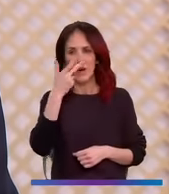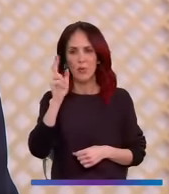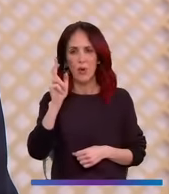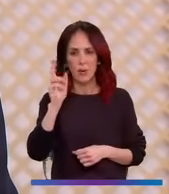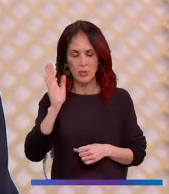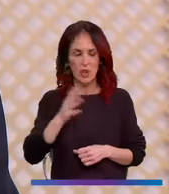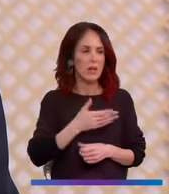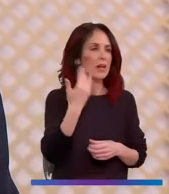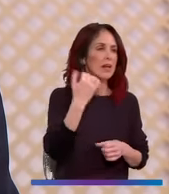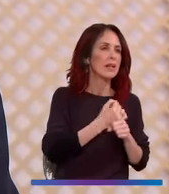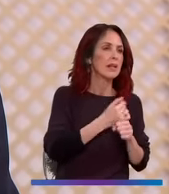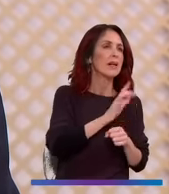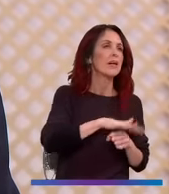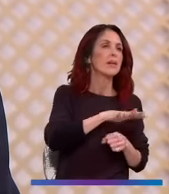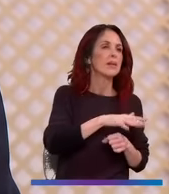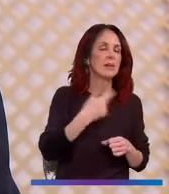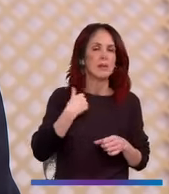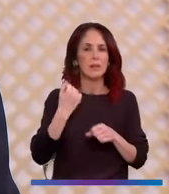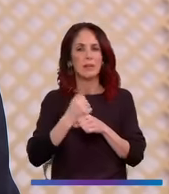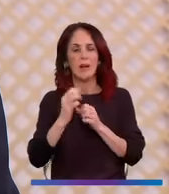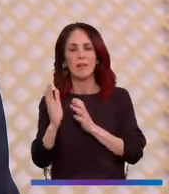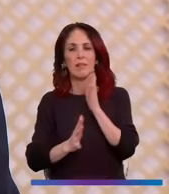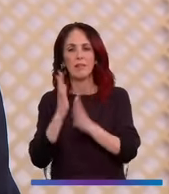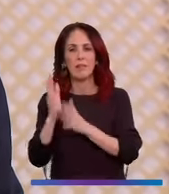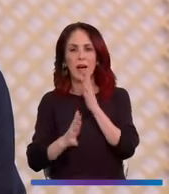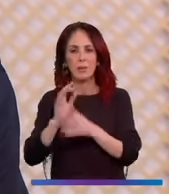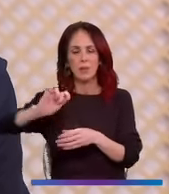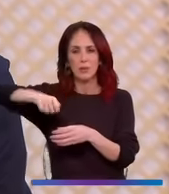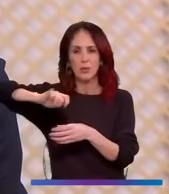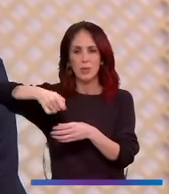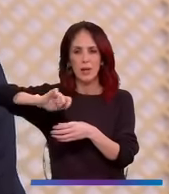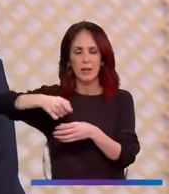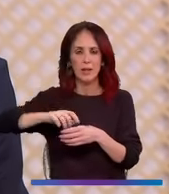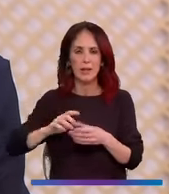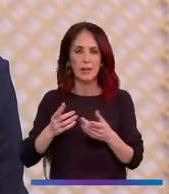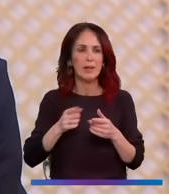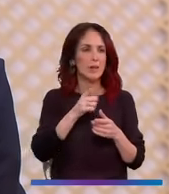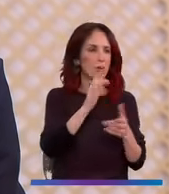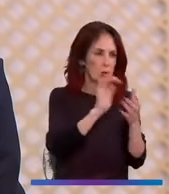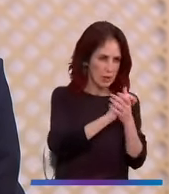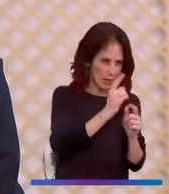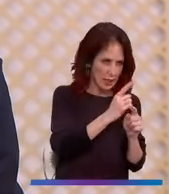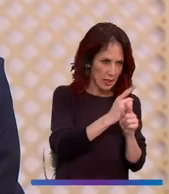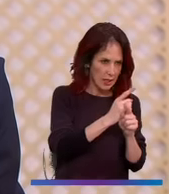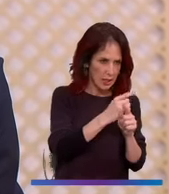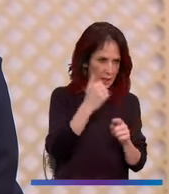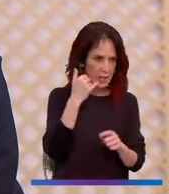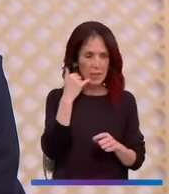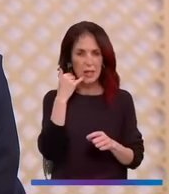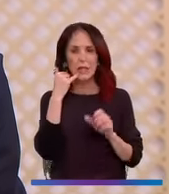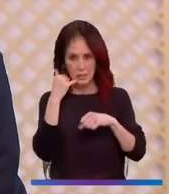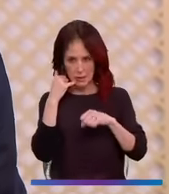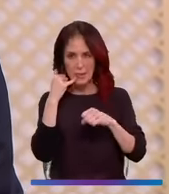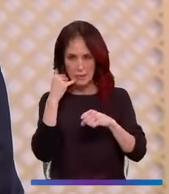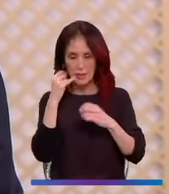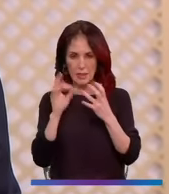que fazia? Eu trabalhava numa fábrica de torneiras na Verô. Ainda é casada? Sou